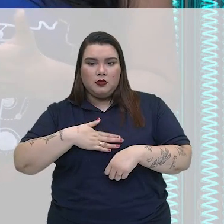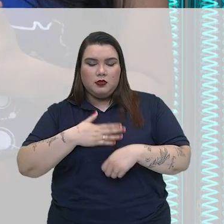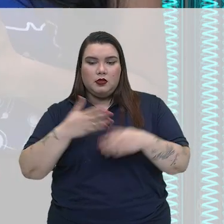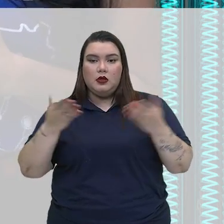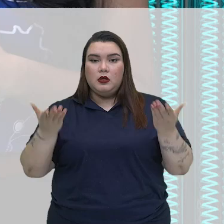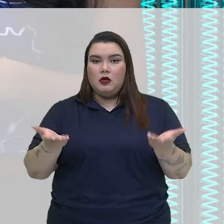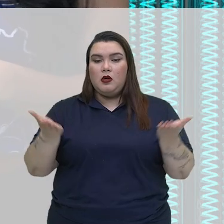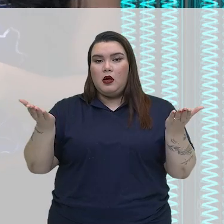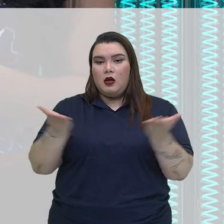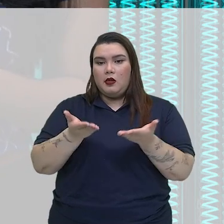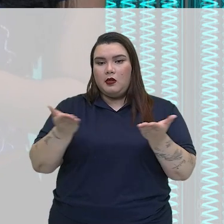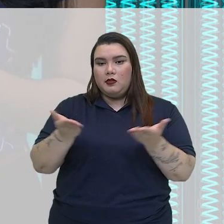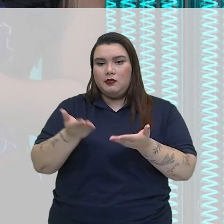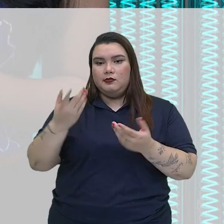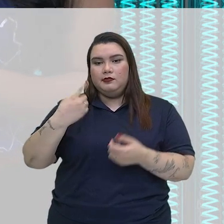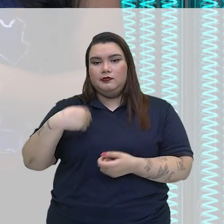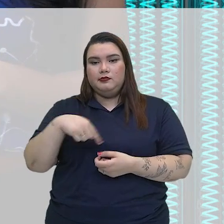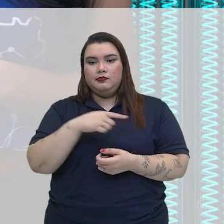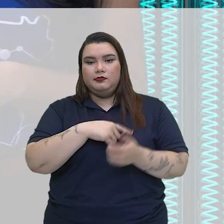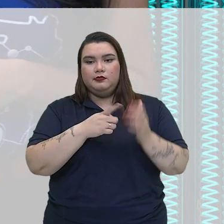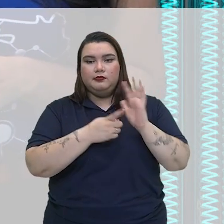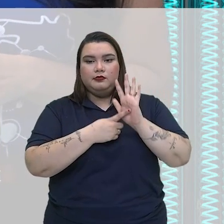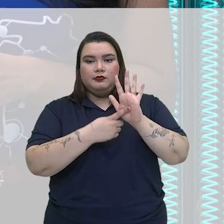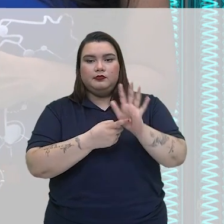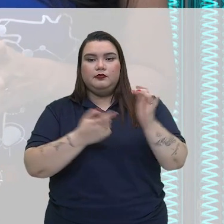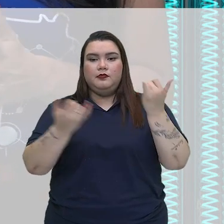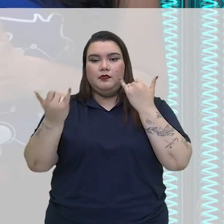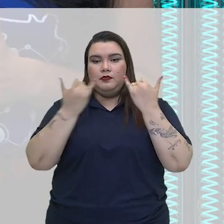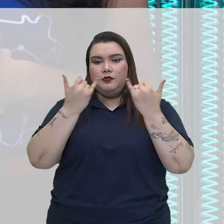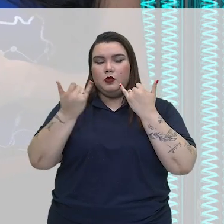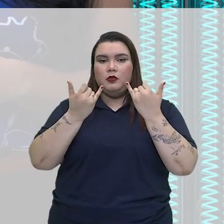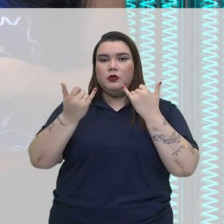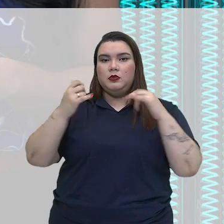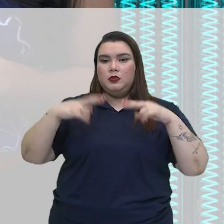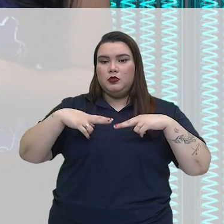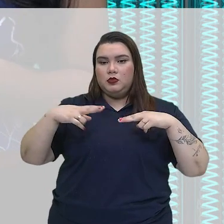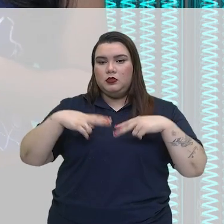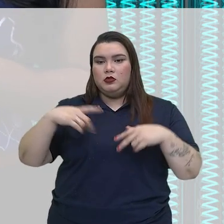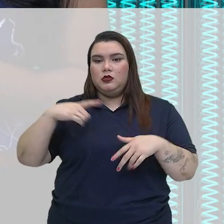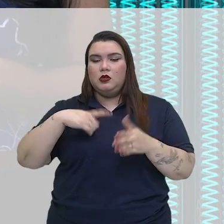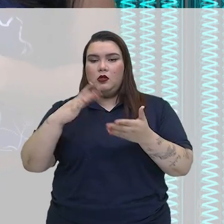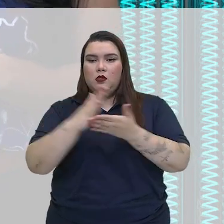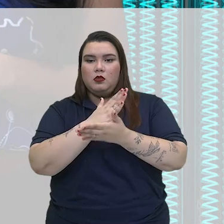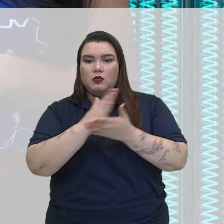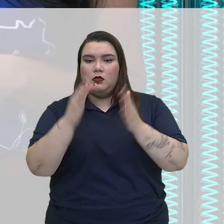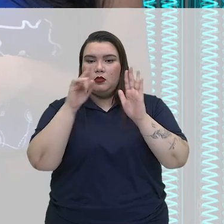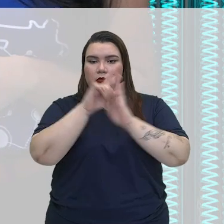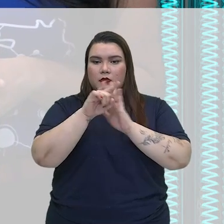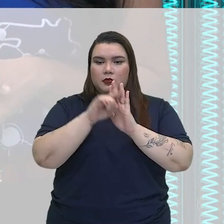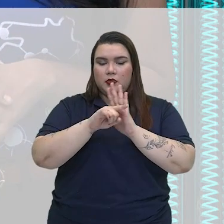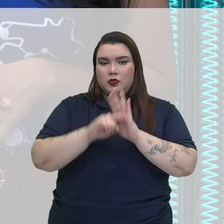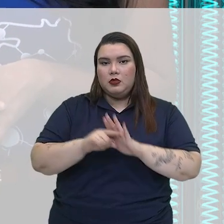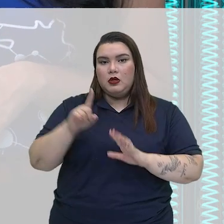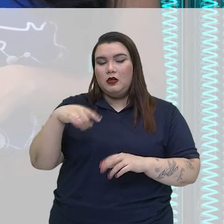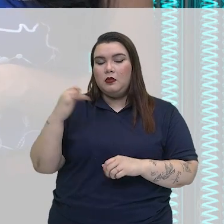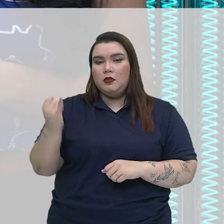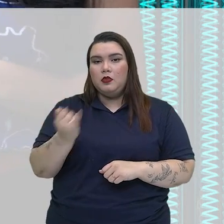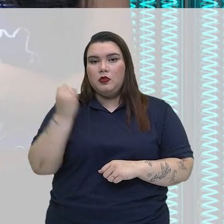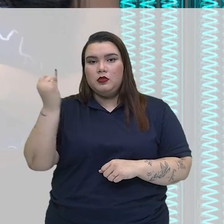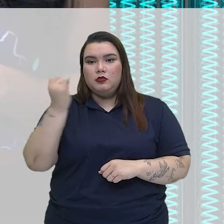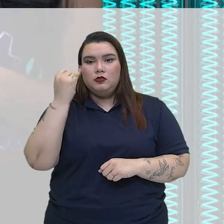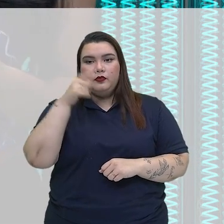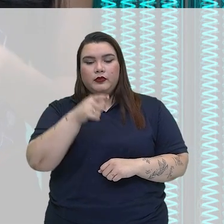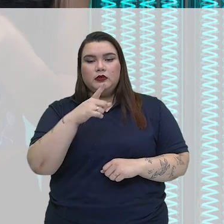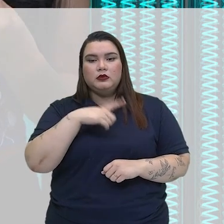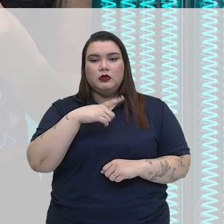Então, agora vamos voltar às informações pessoais. Tem algumas perguntas aqui que são chaves, né, quando você